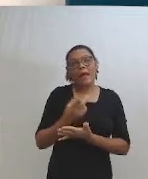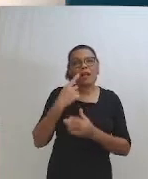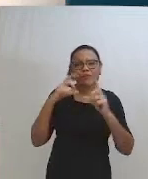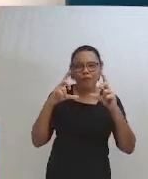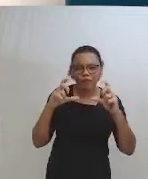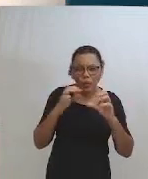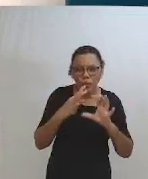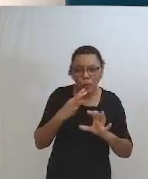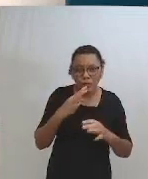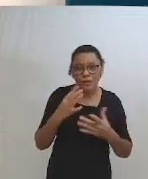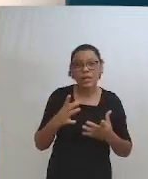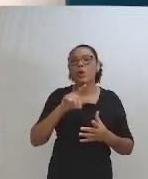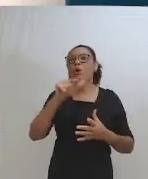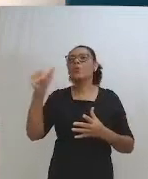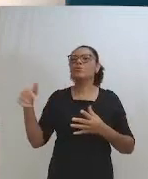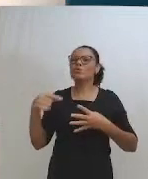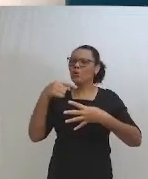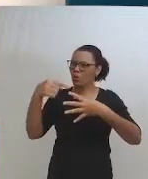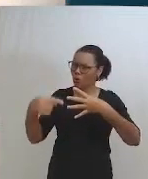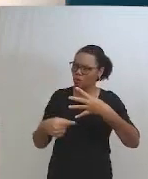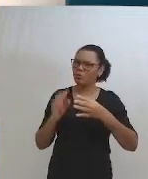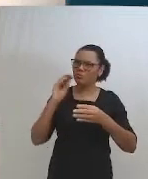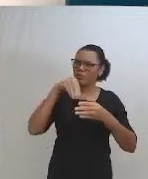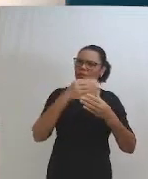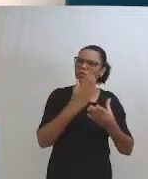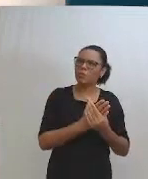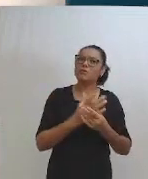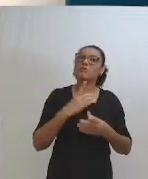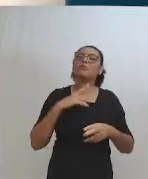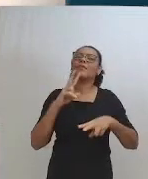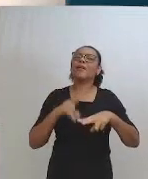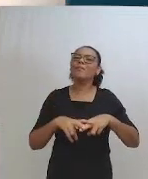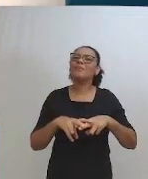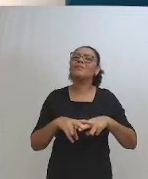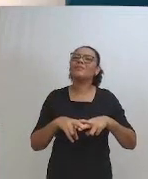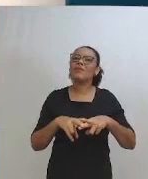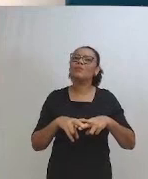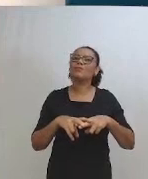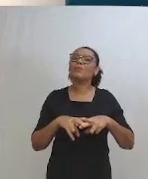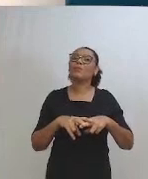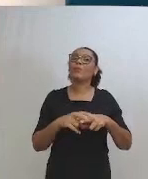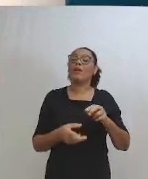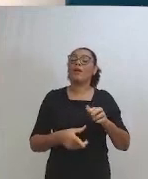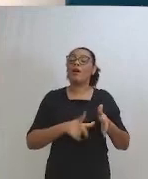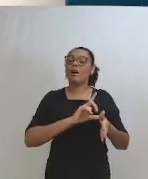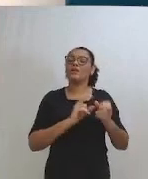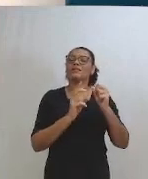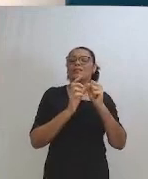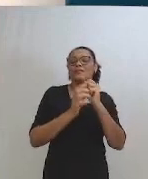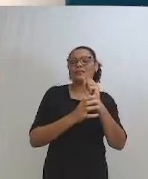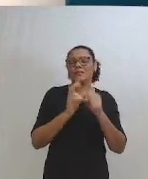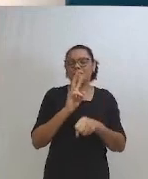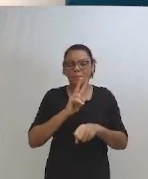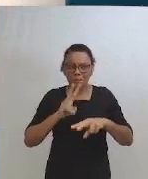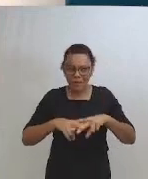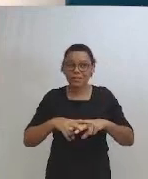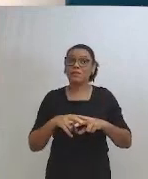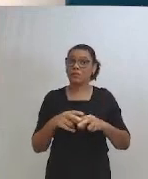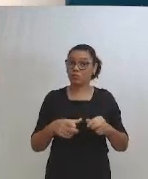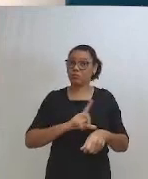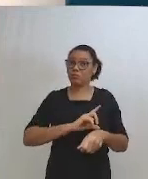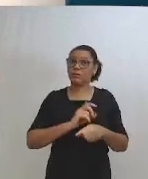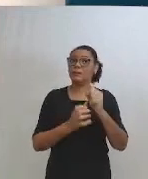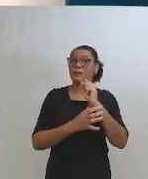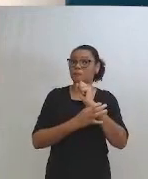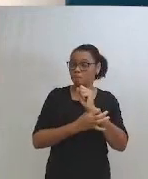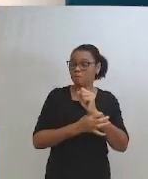apontam que a prisão preventiva está adequadamente decretada. E até porque todos esses